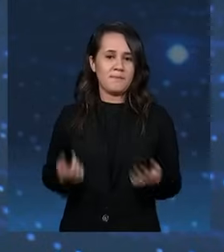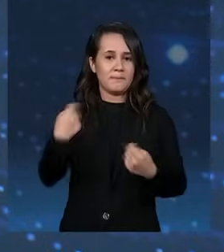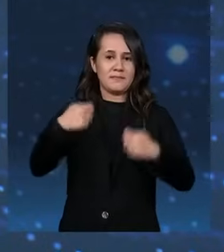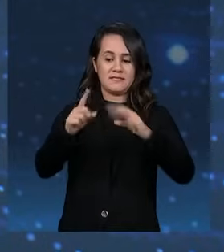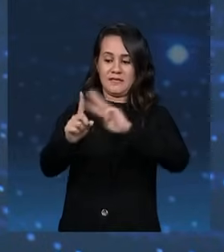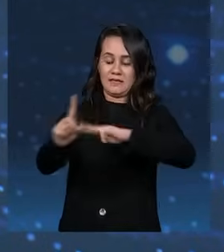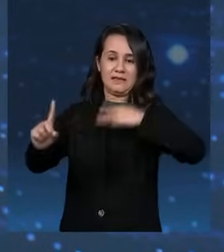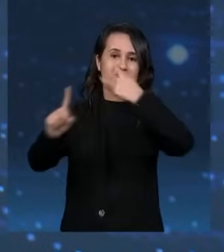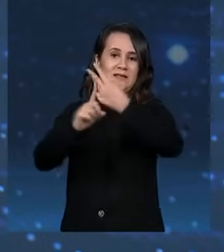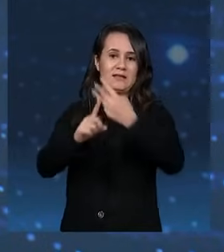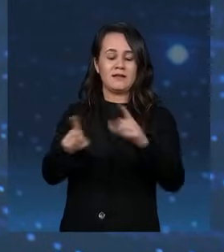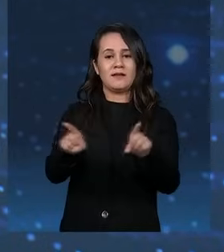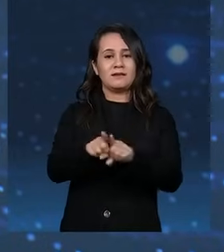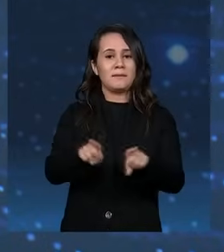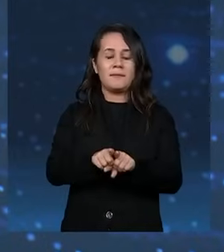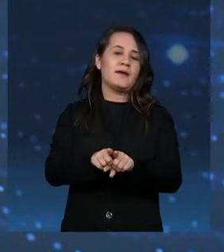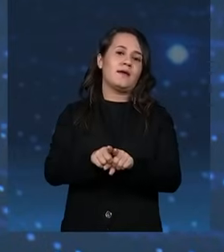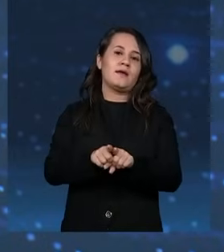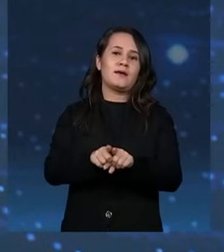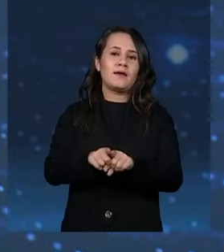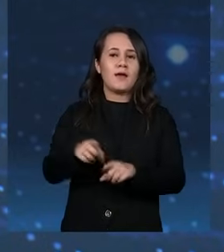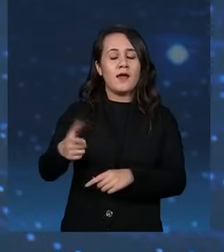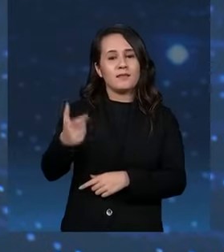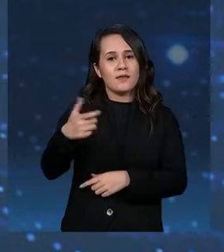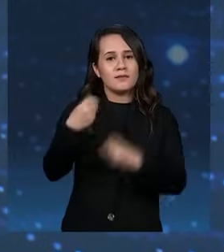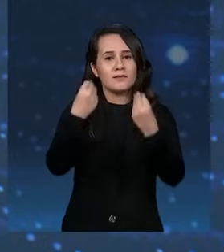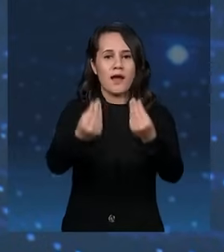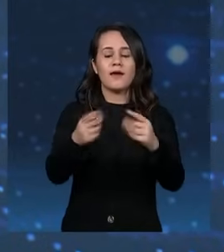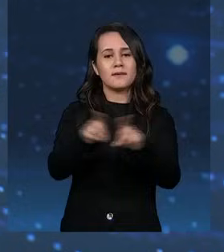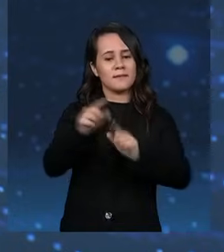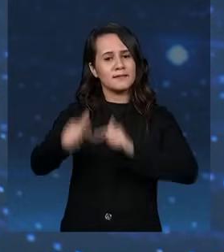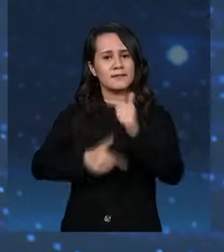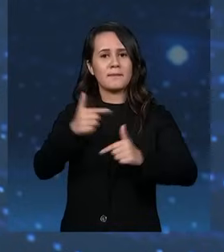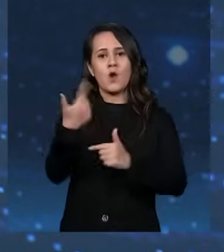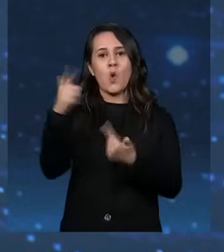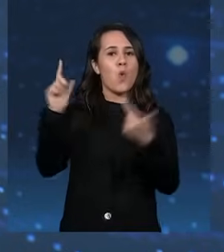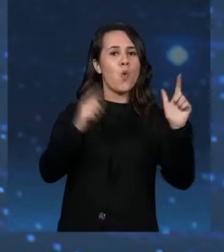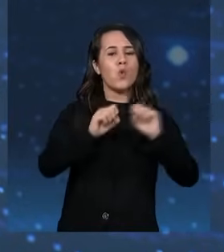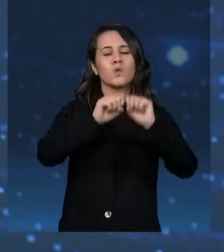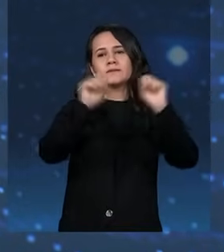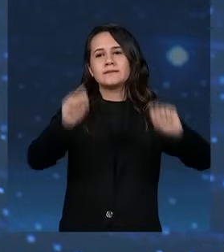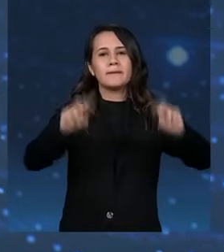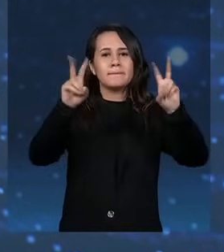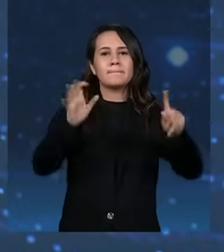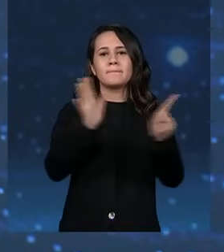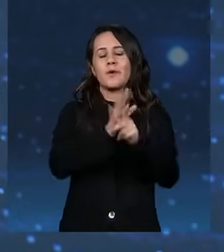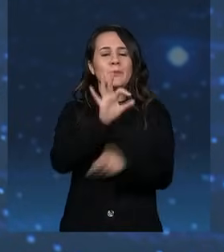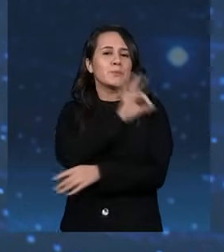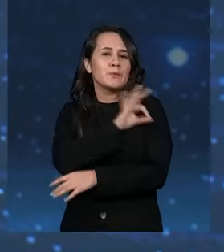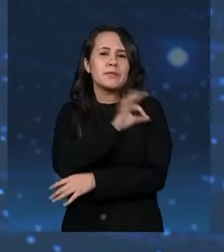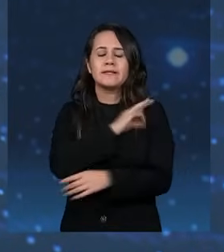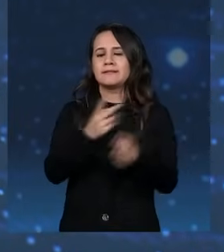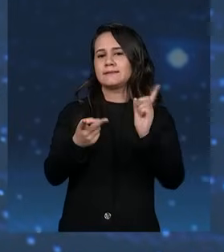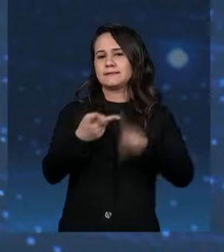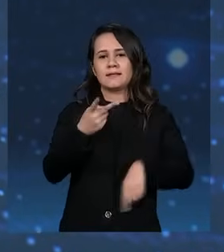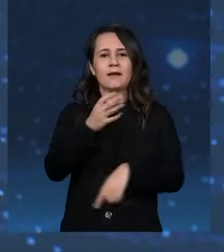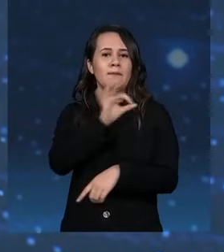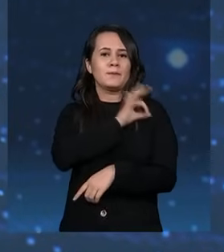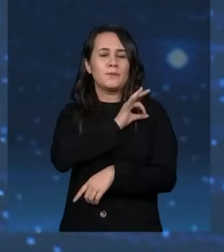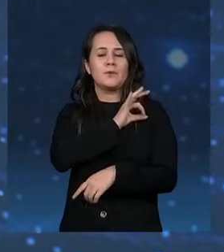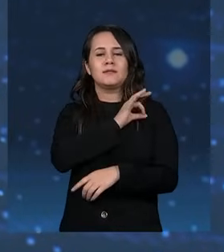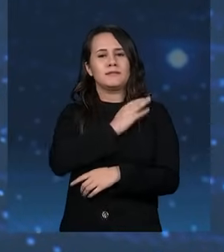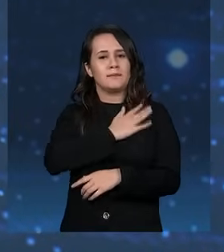triplicar armar a GCM Mas trabalhar com os outros sistemas de segurança como Polícia Civil como polícia